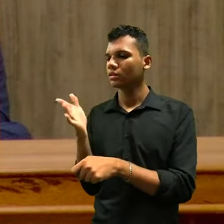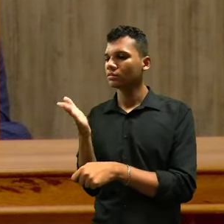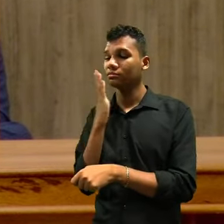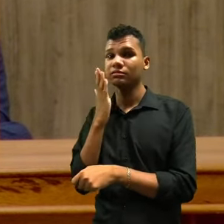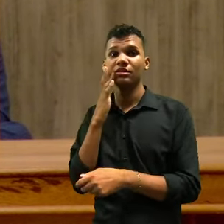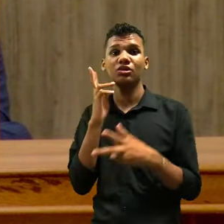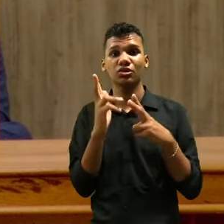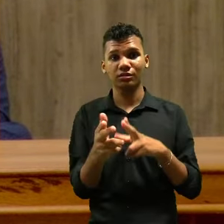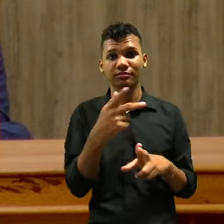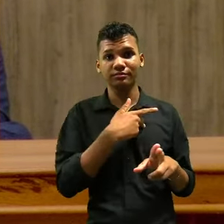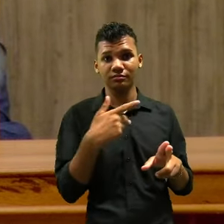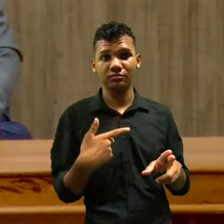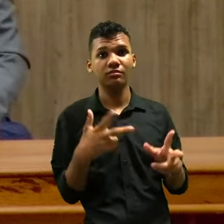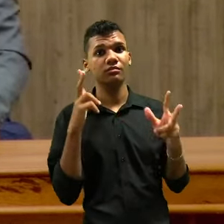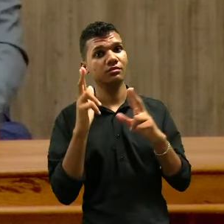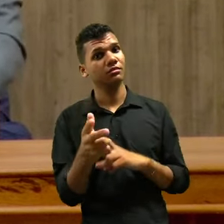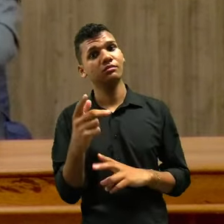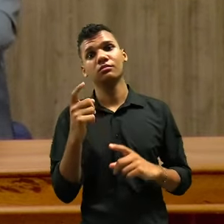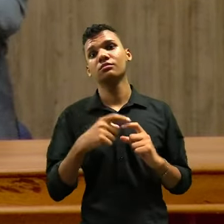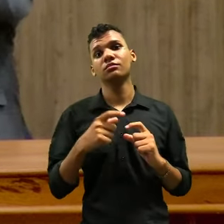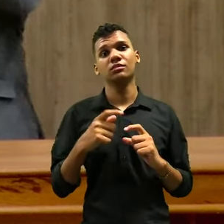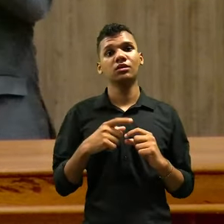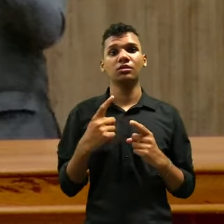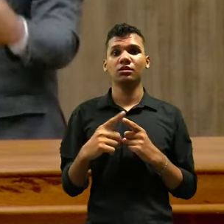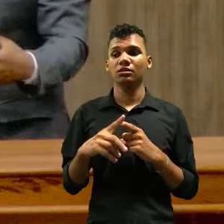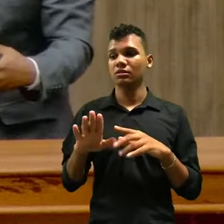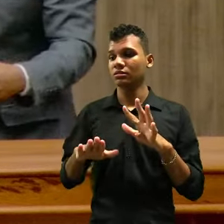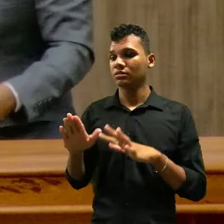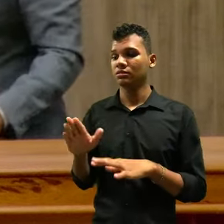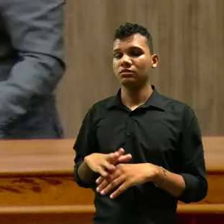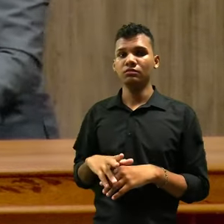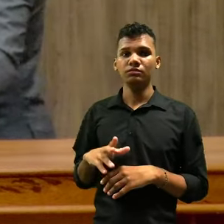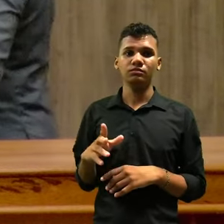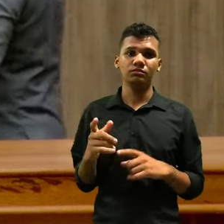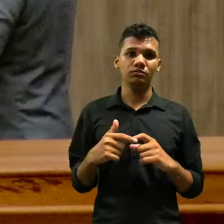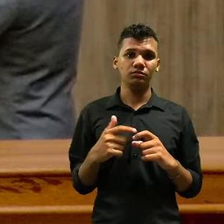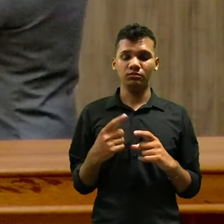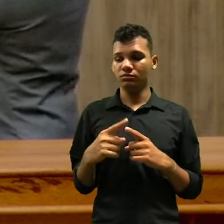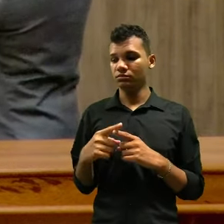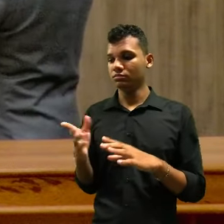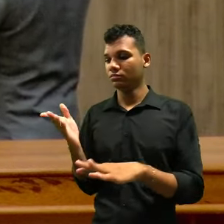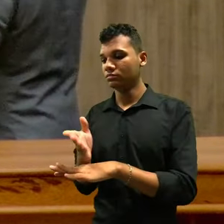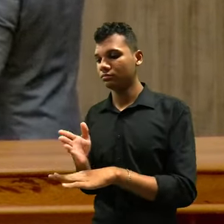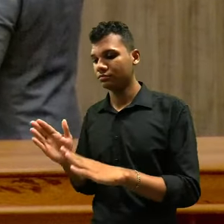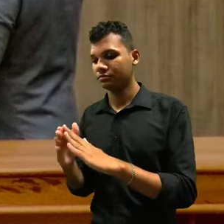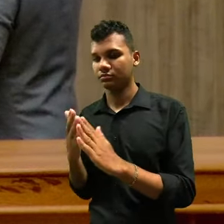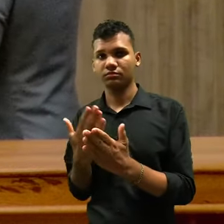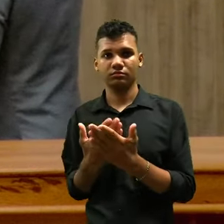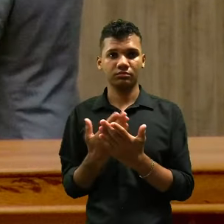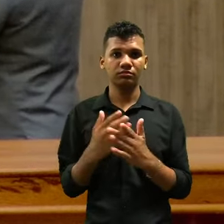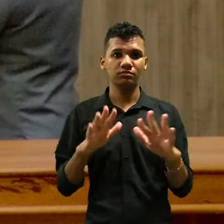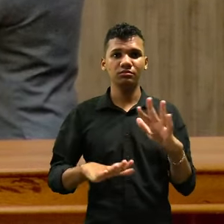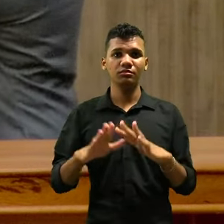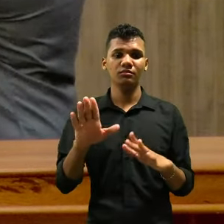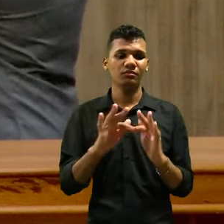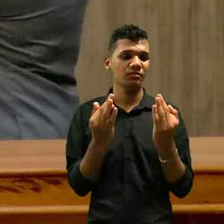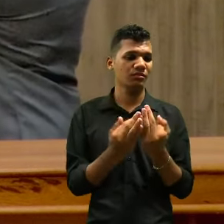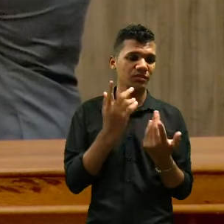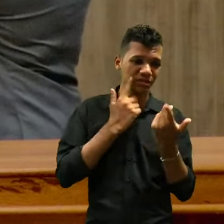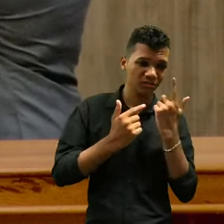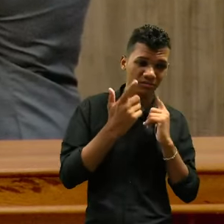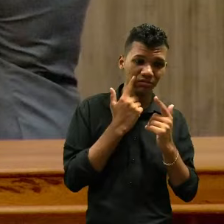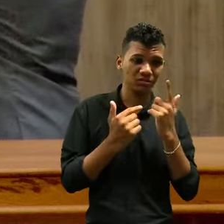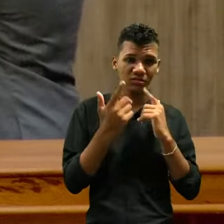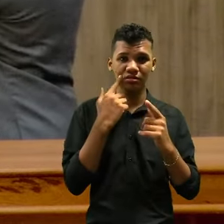pastor assim é o médico por que o médico Entra na sala de aula e aí A família tá se acabando de chorar e aí pronto e ele vai